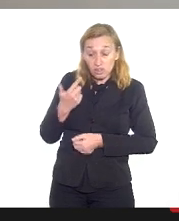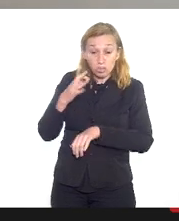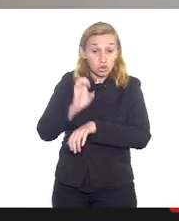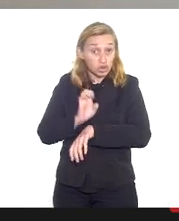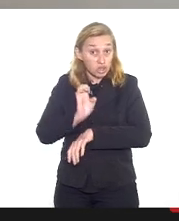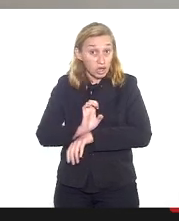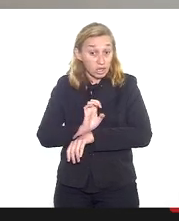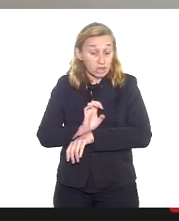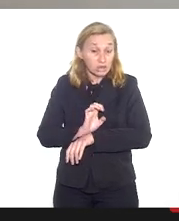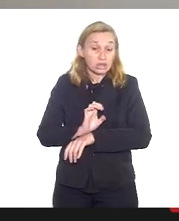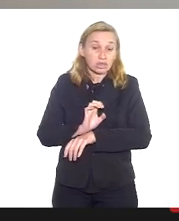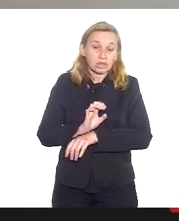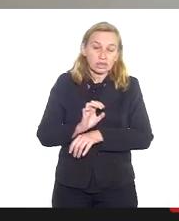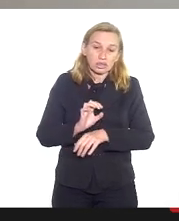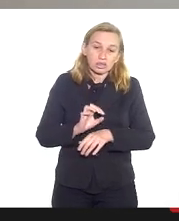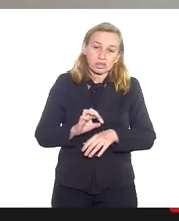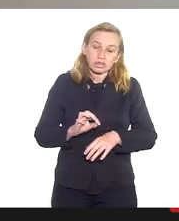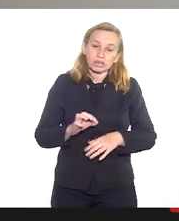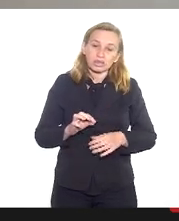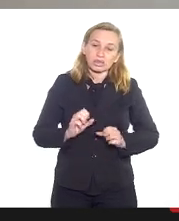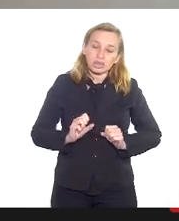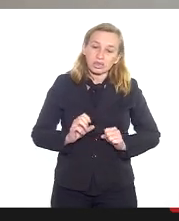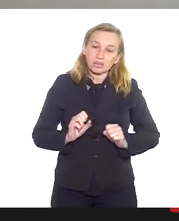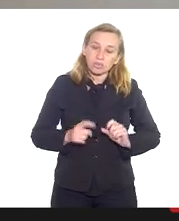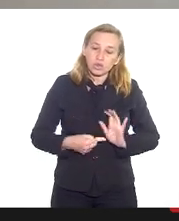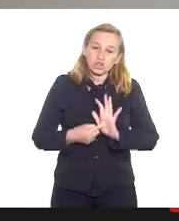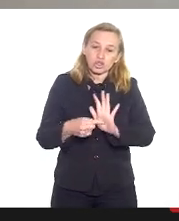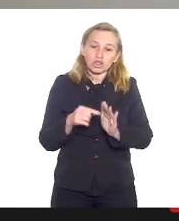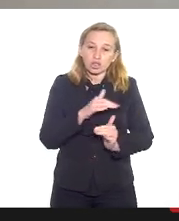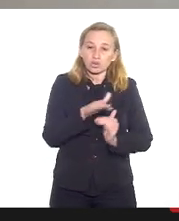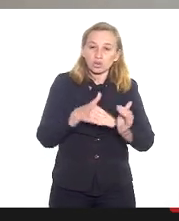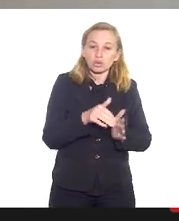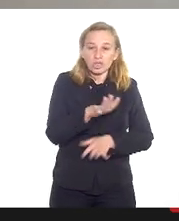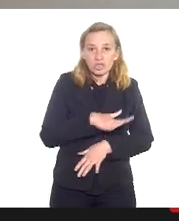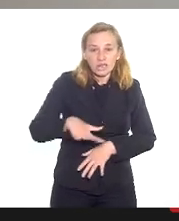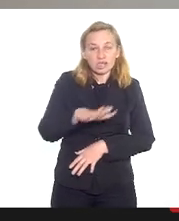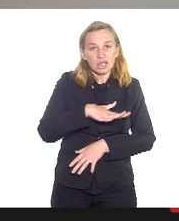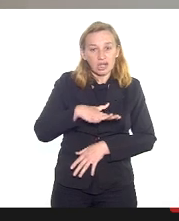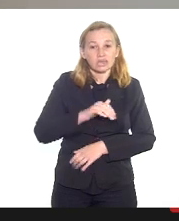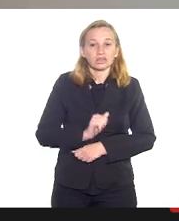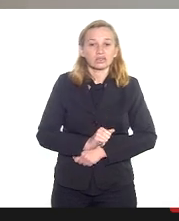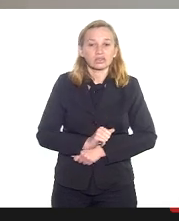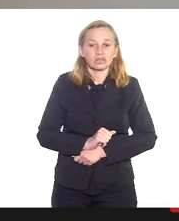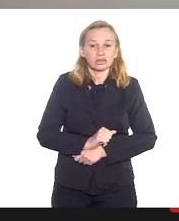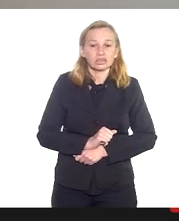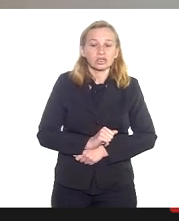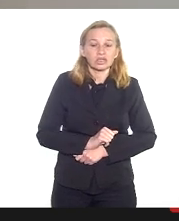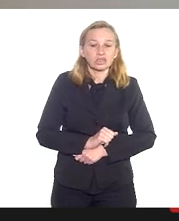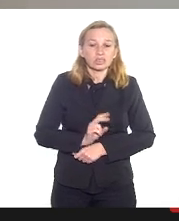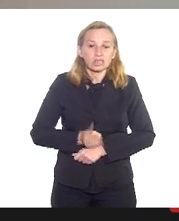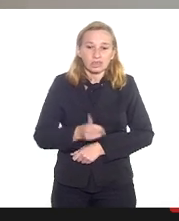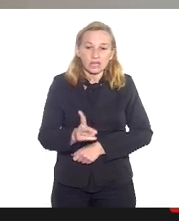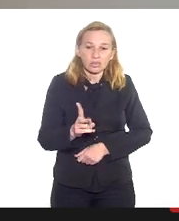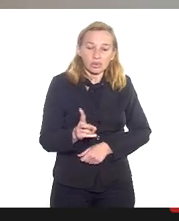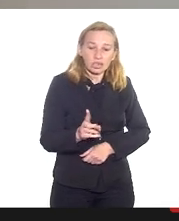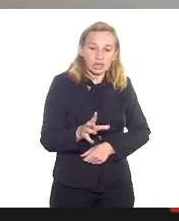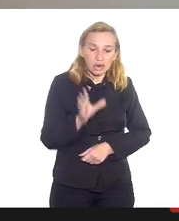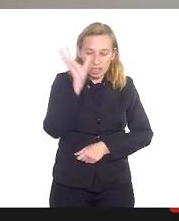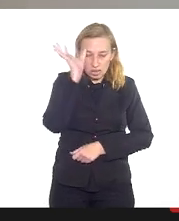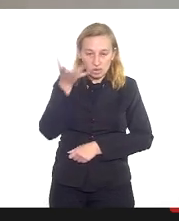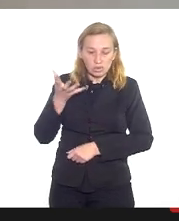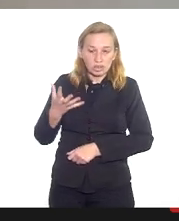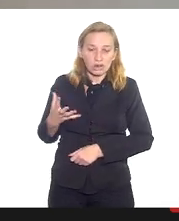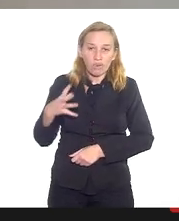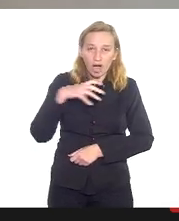né, tá se posicionando nesse sentido em todas as áreas, na penal, na civil. A transação sempre é uma solução mais